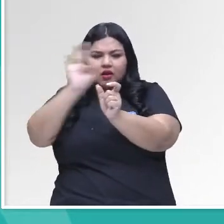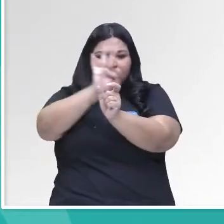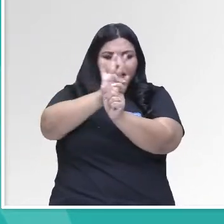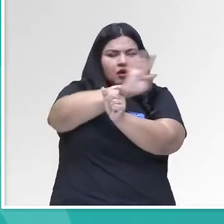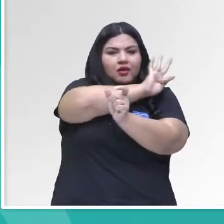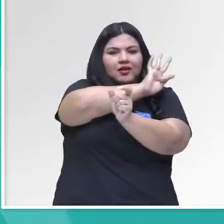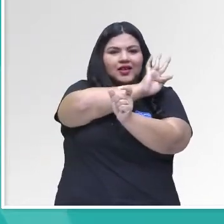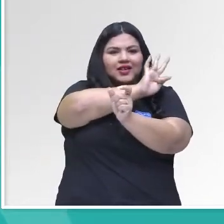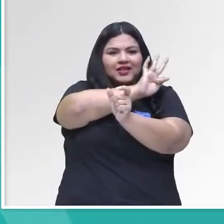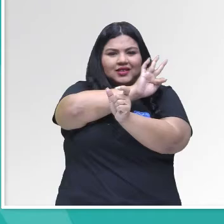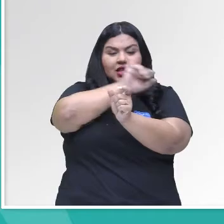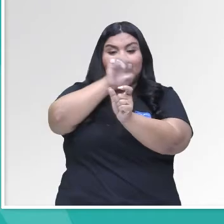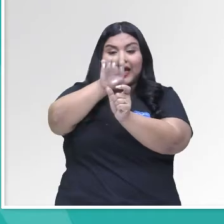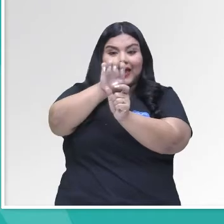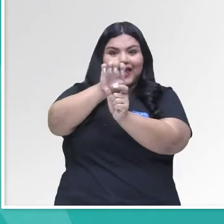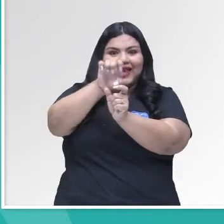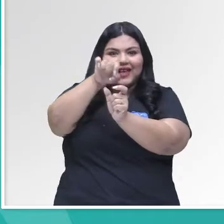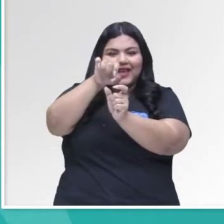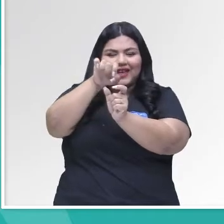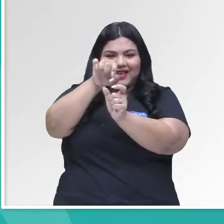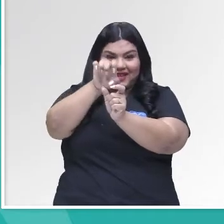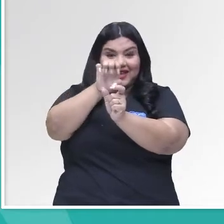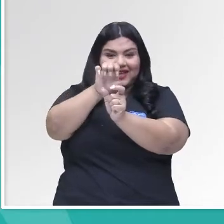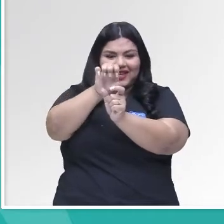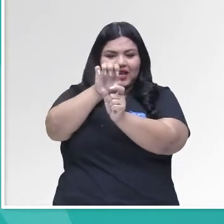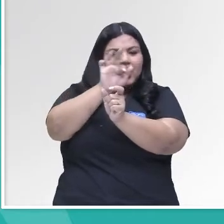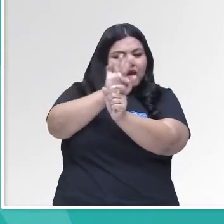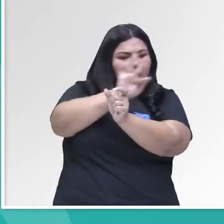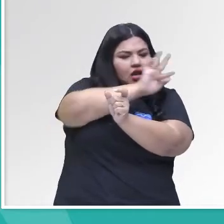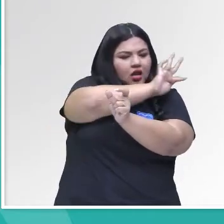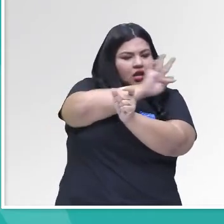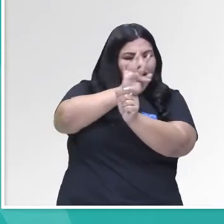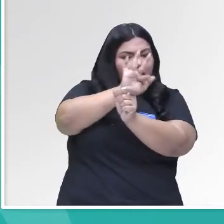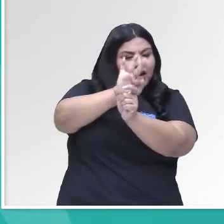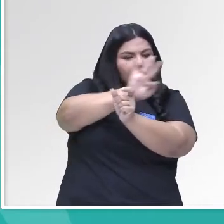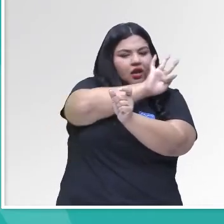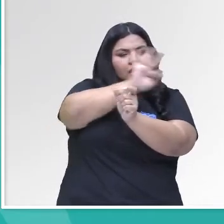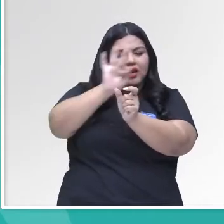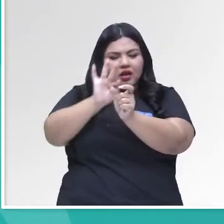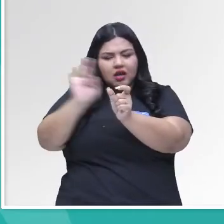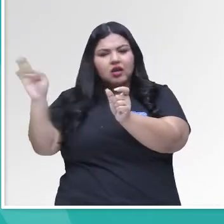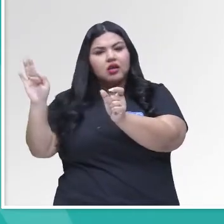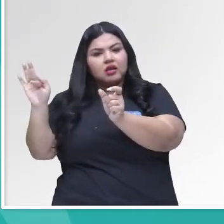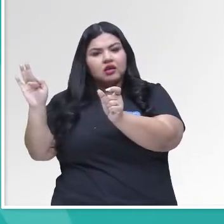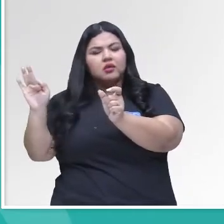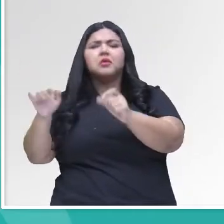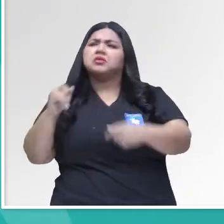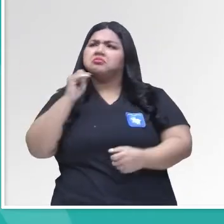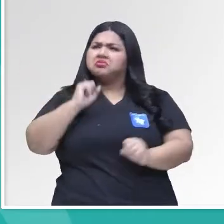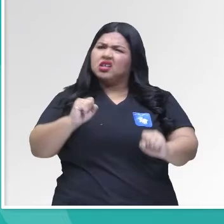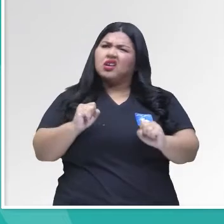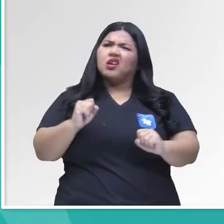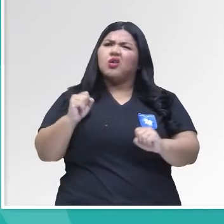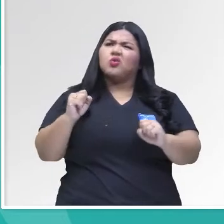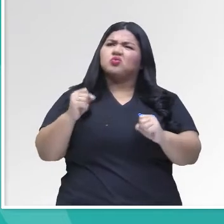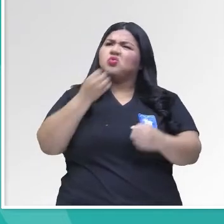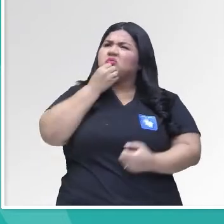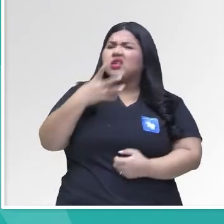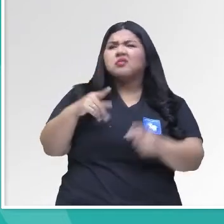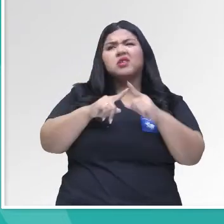bem e estou muito feliz. Poderia dizer, eu estou bem, mas não estou muito